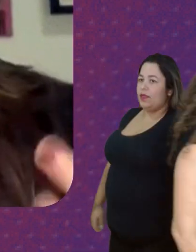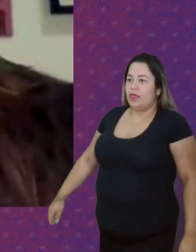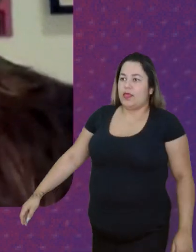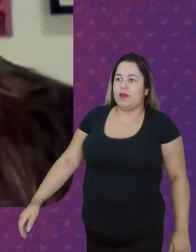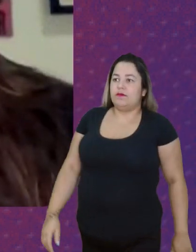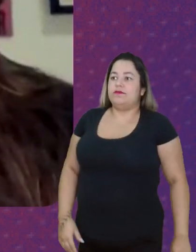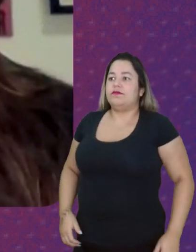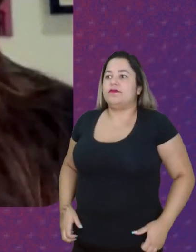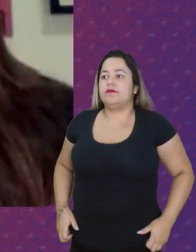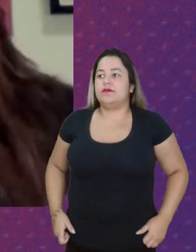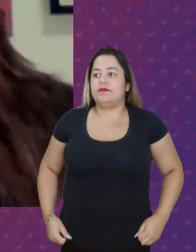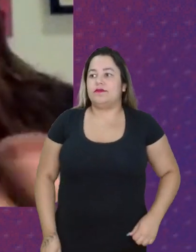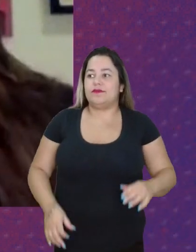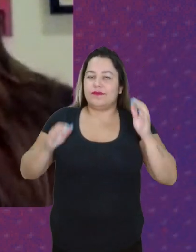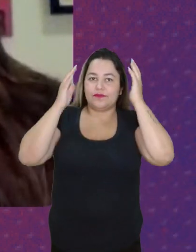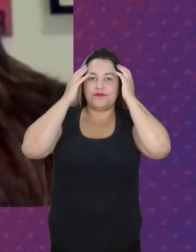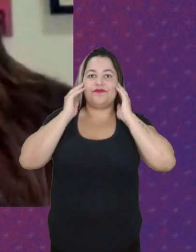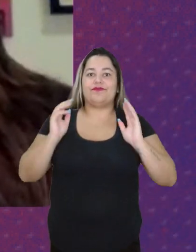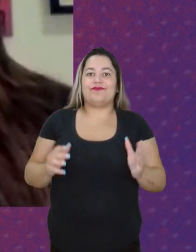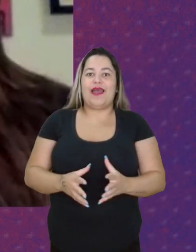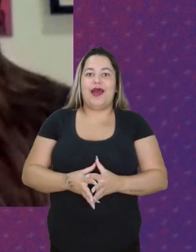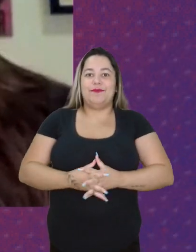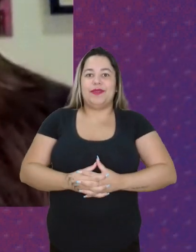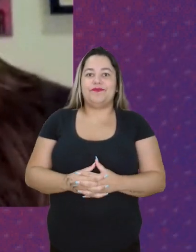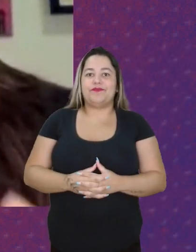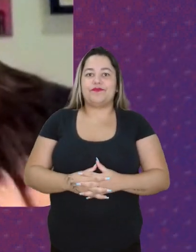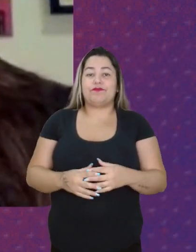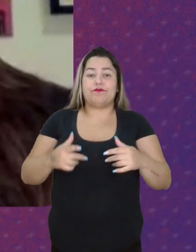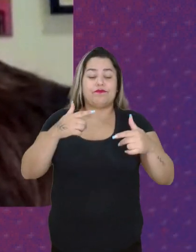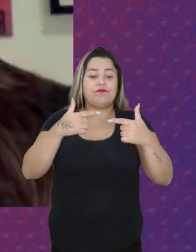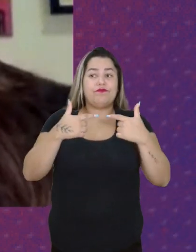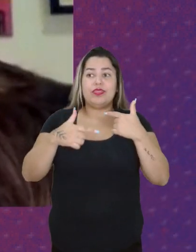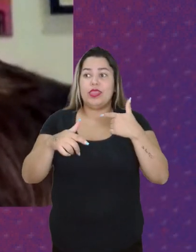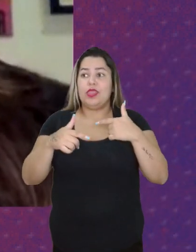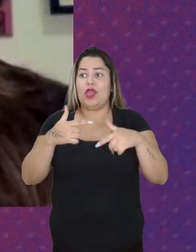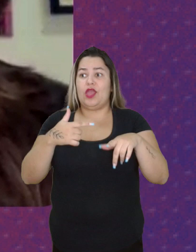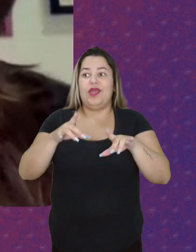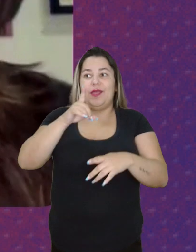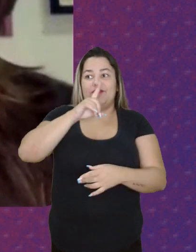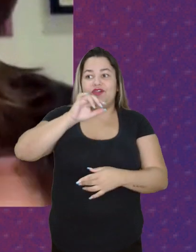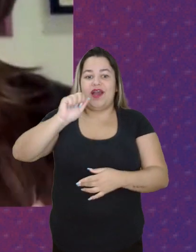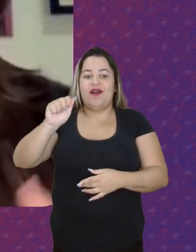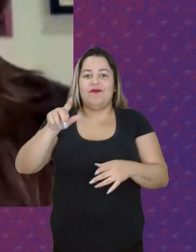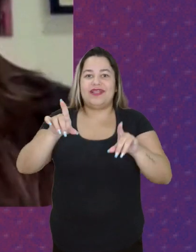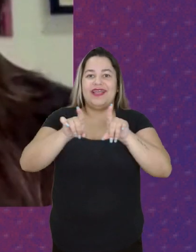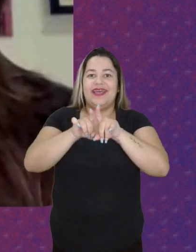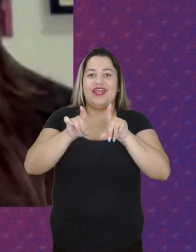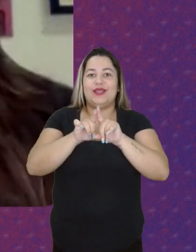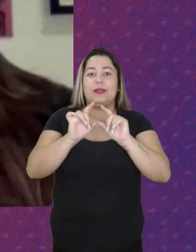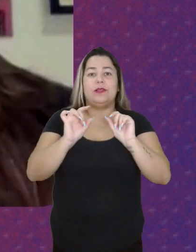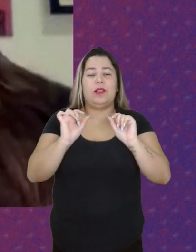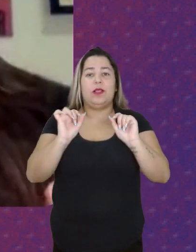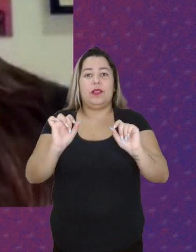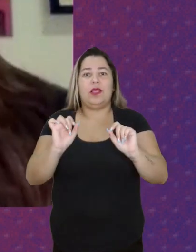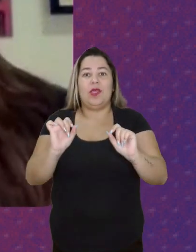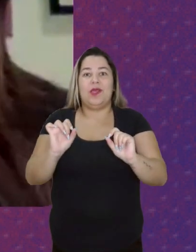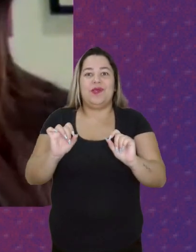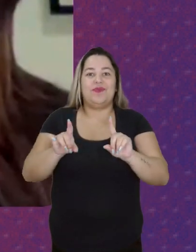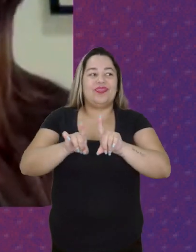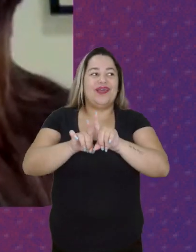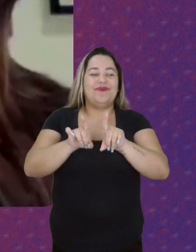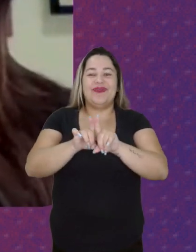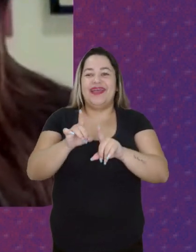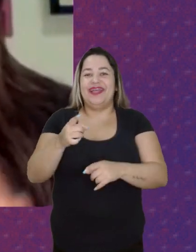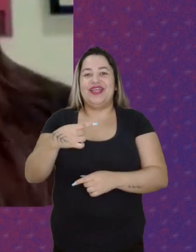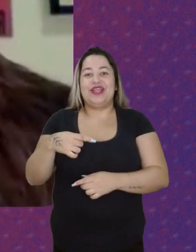que a contratou, né, e aí para isso ela vai cobrar uma taxa de administração, e vai depender ali da